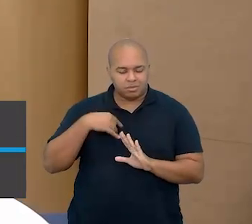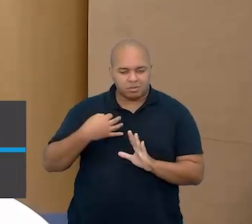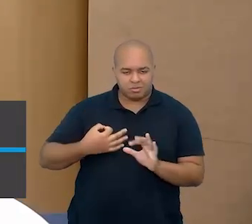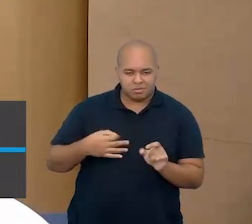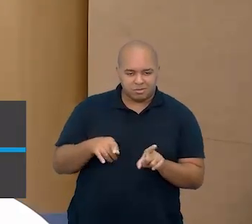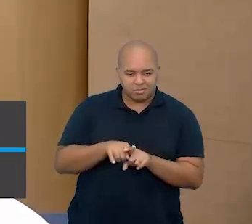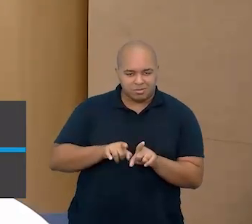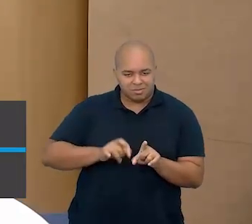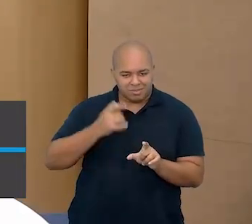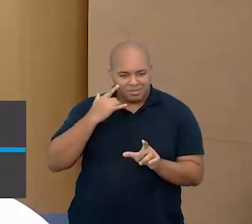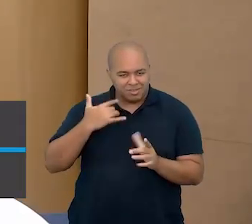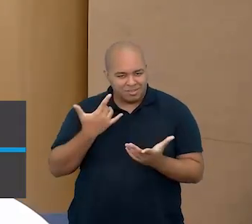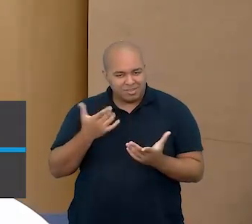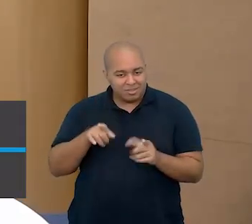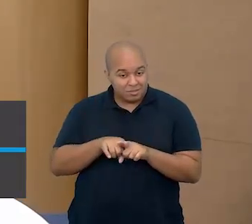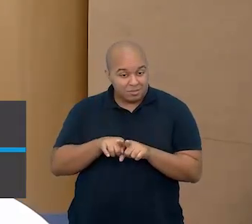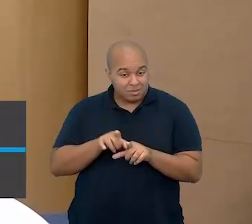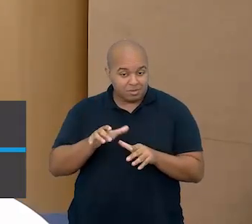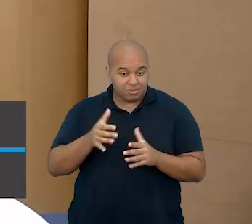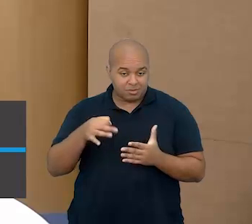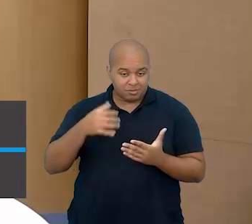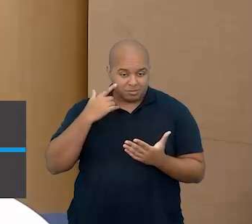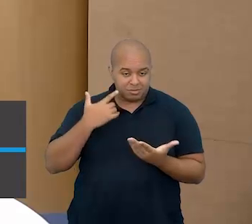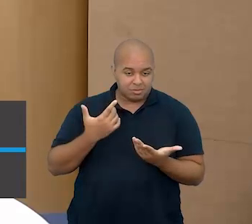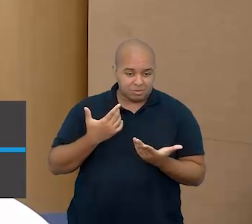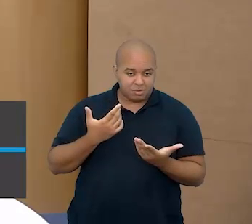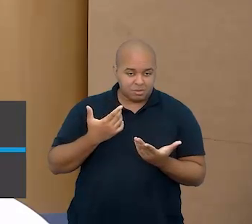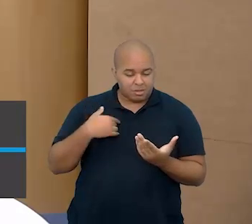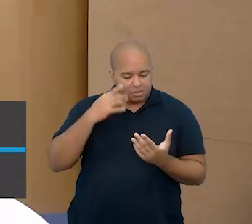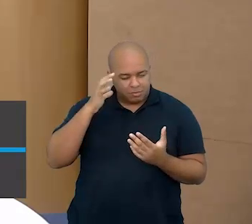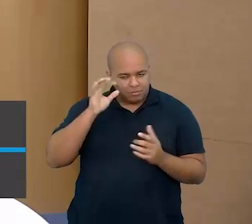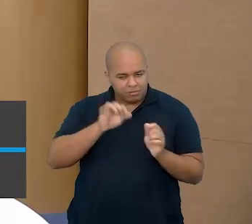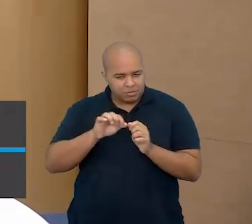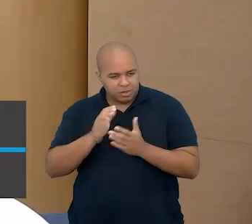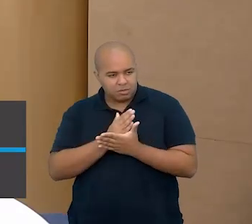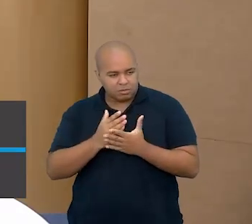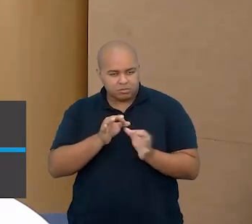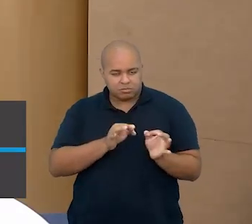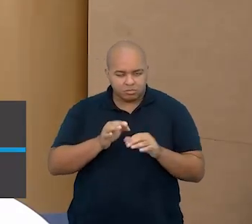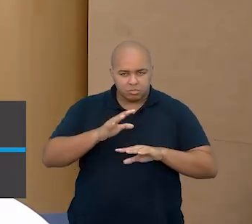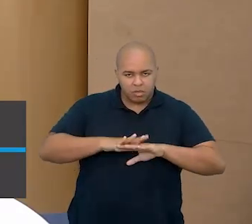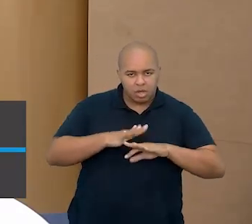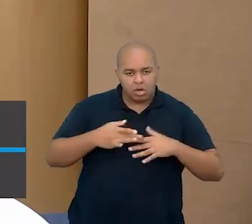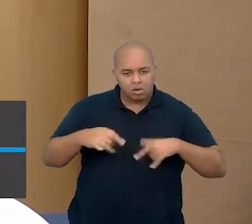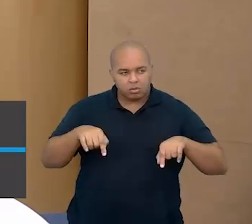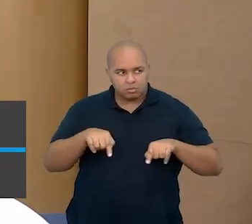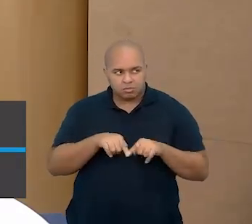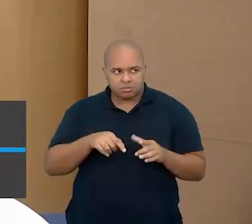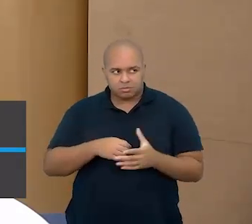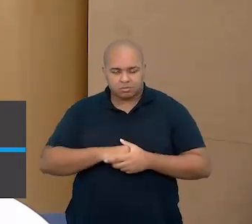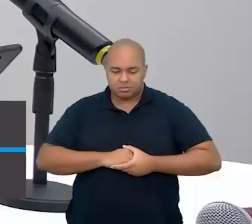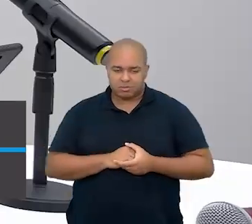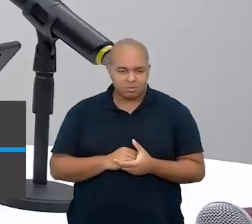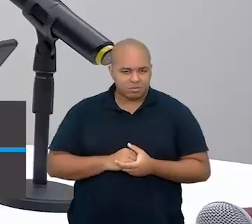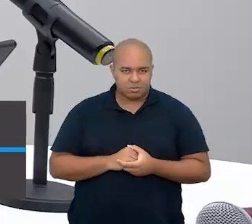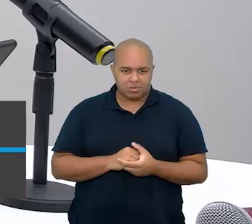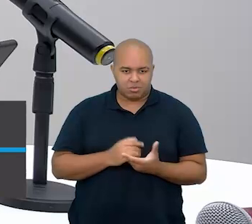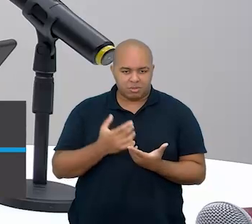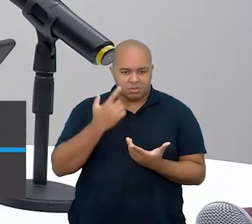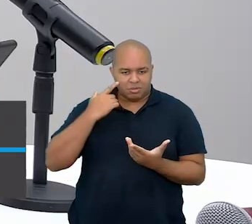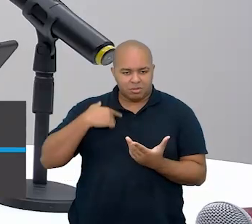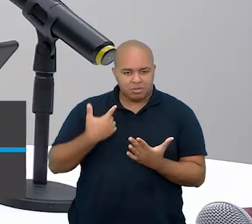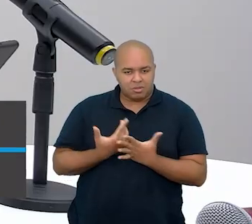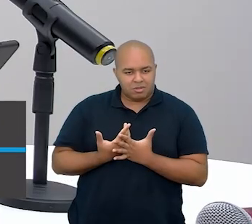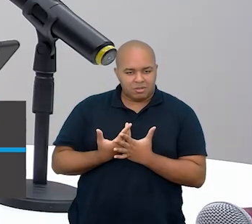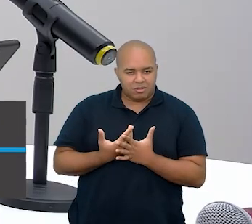competição, mais o que? Realização do laboratório de matemática. Isso, muito bem. É o professor Henrique,